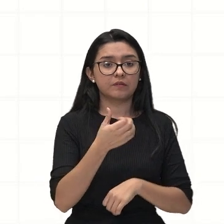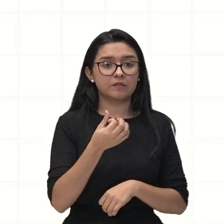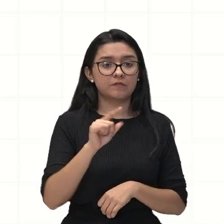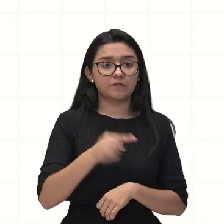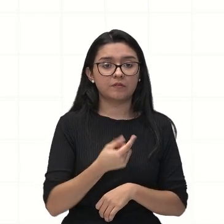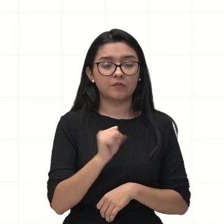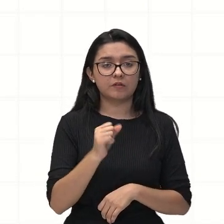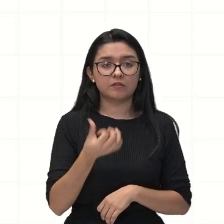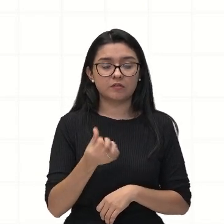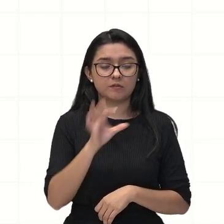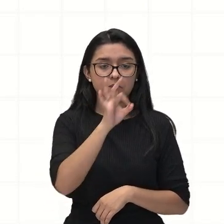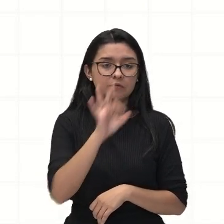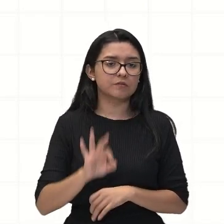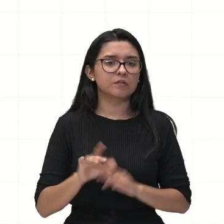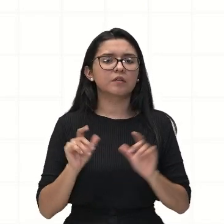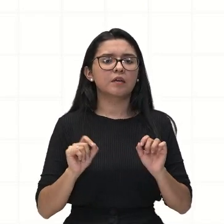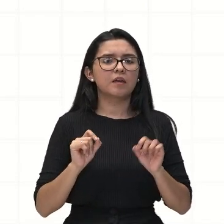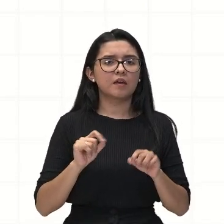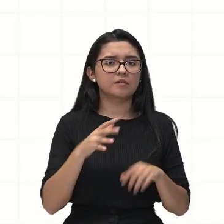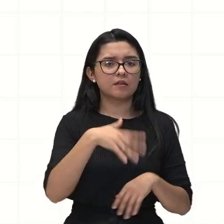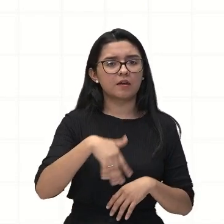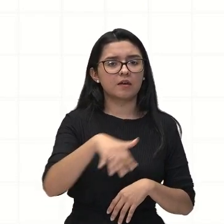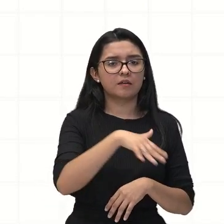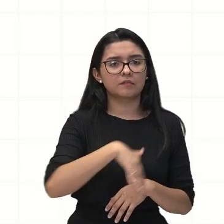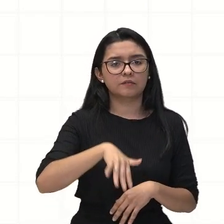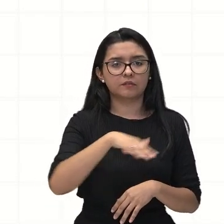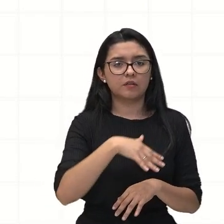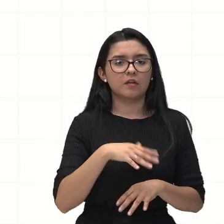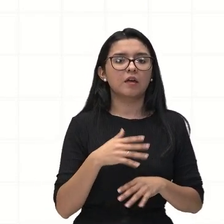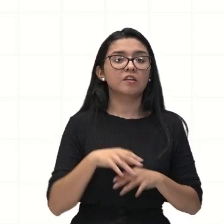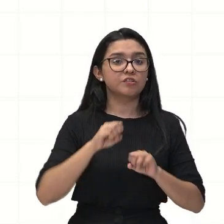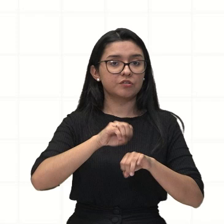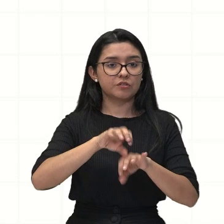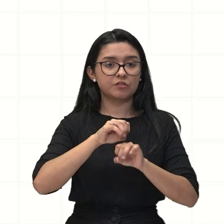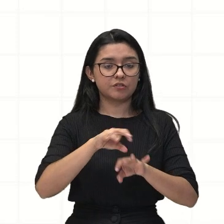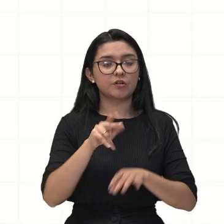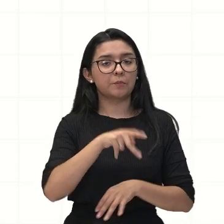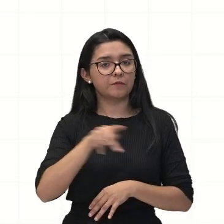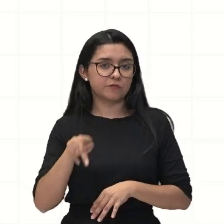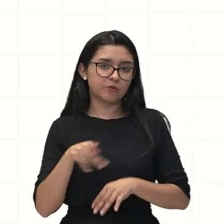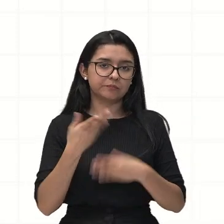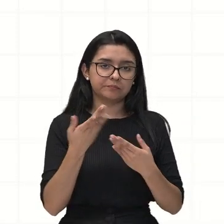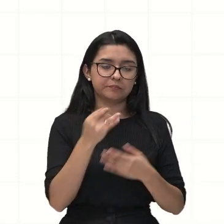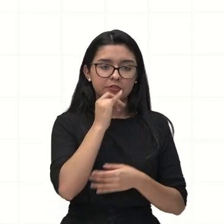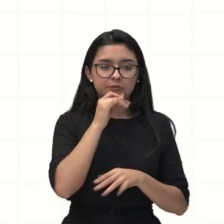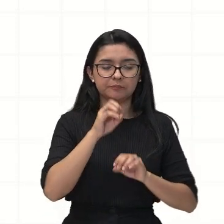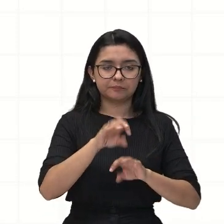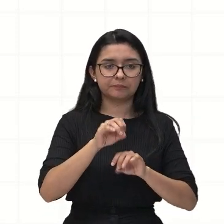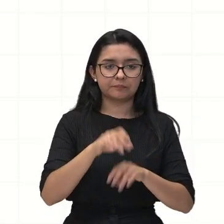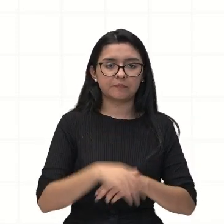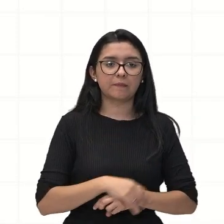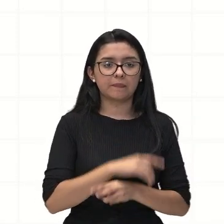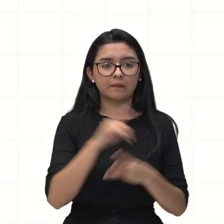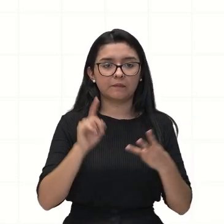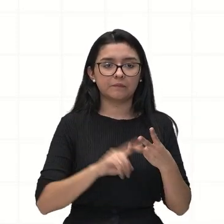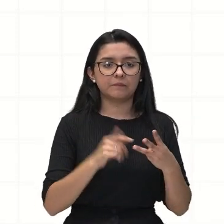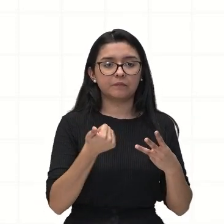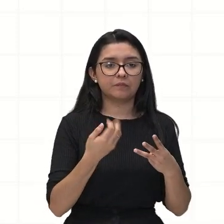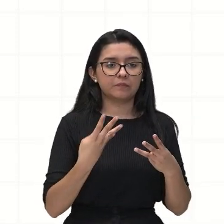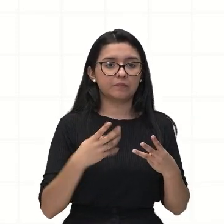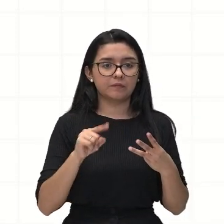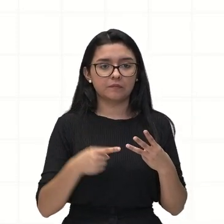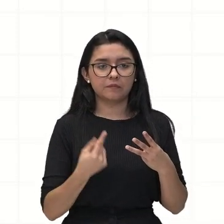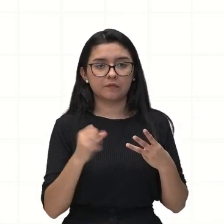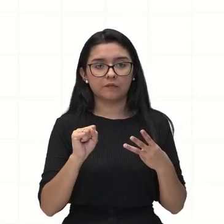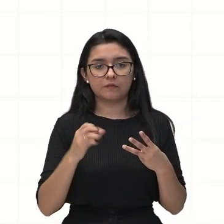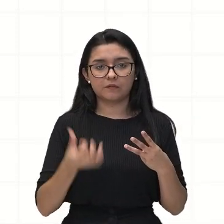16,86%. Quem é esse povo aqui? É o pessoal da área de educação, que são os professores. Em terceiro, com